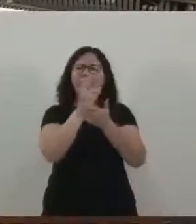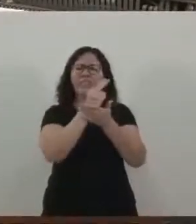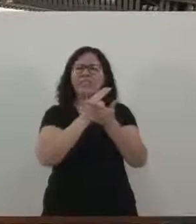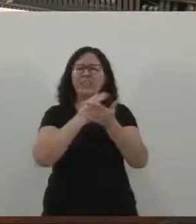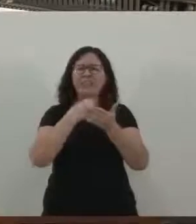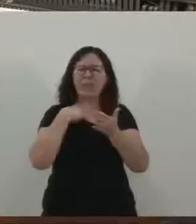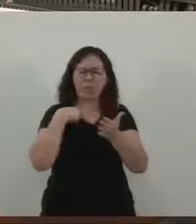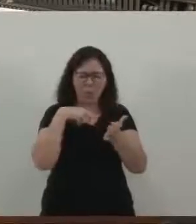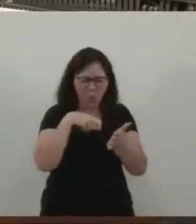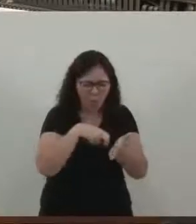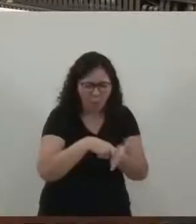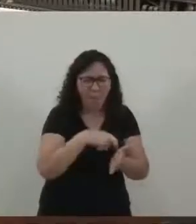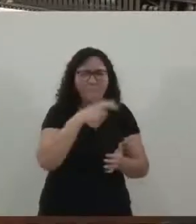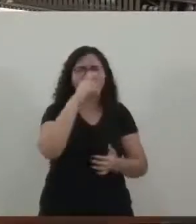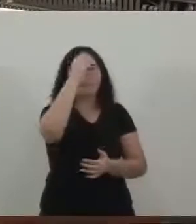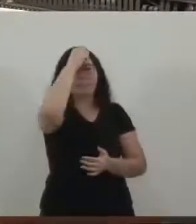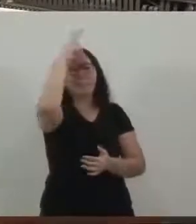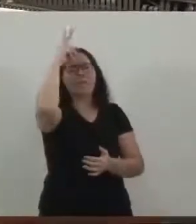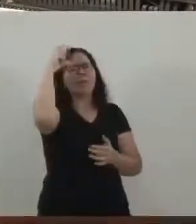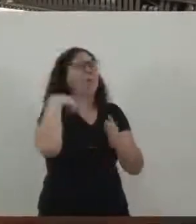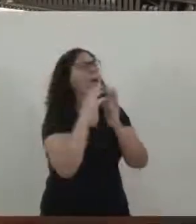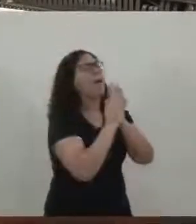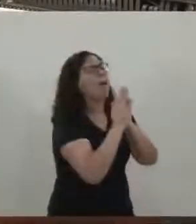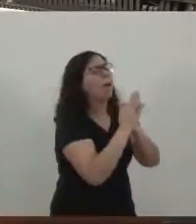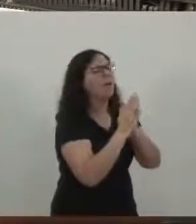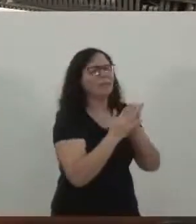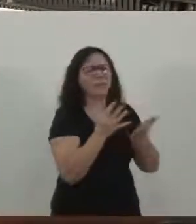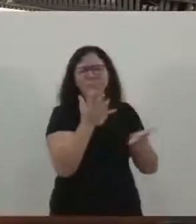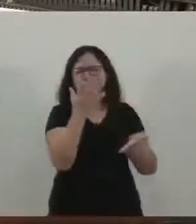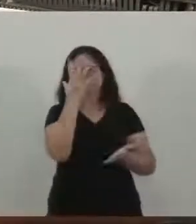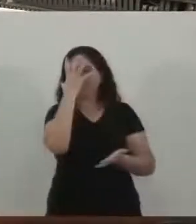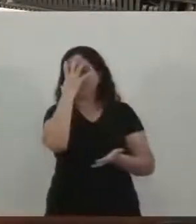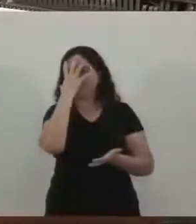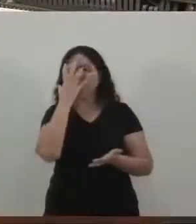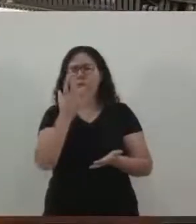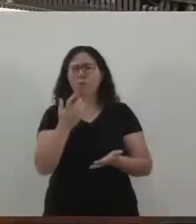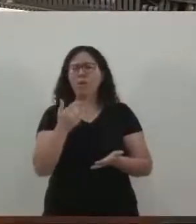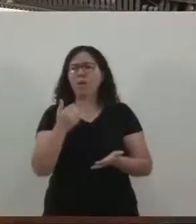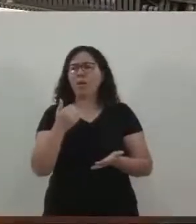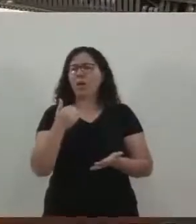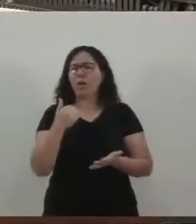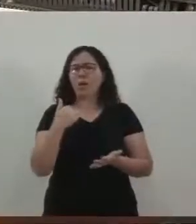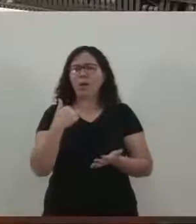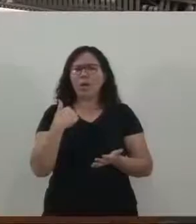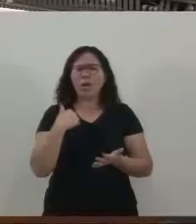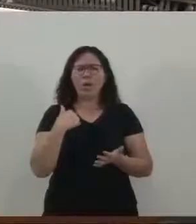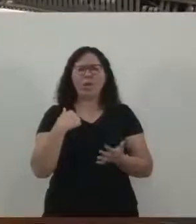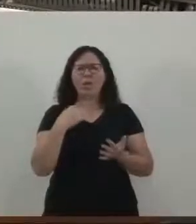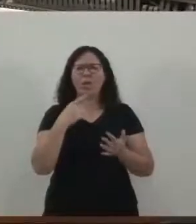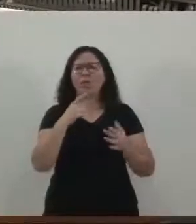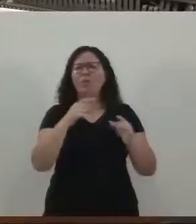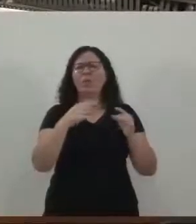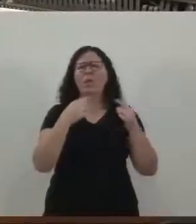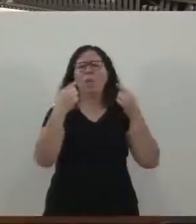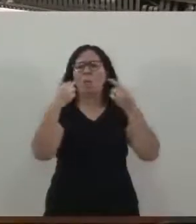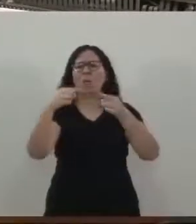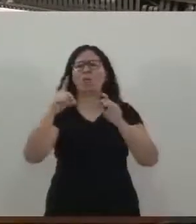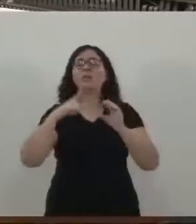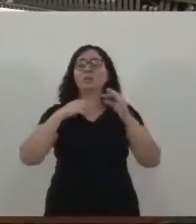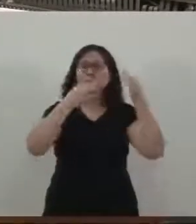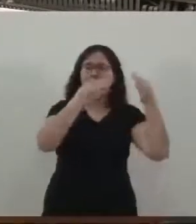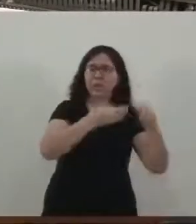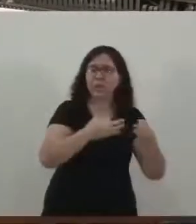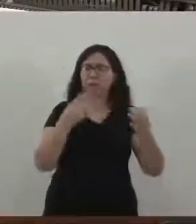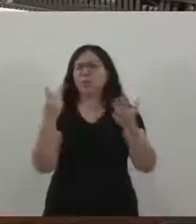do prefeito, lá como se fosse alguma coisa. É vergonhoso, sabe? Eu vou dizer, já disse que eu nunca vou ser oposição na minha vida. Para mim não existe situação e oposição, existe o correto